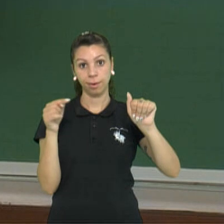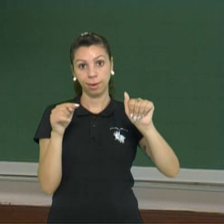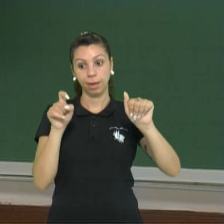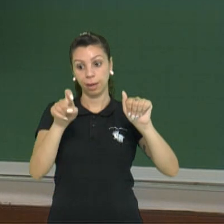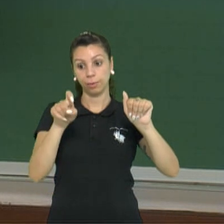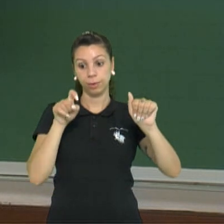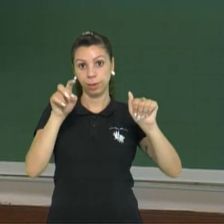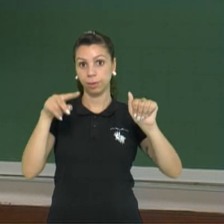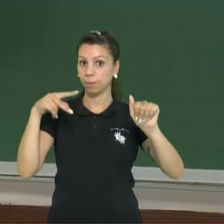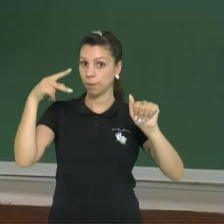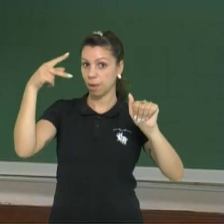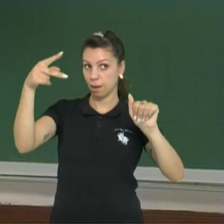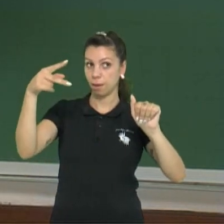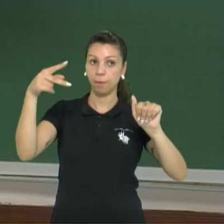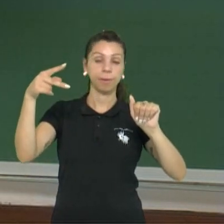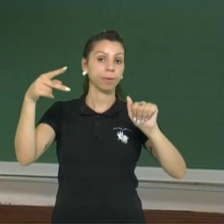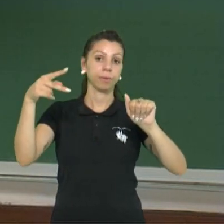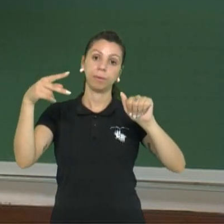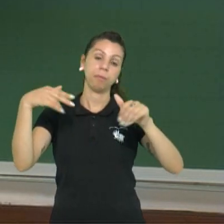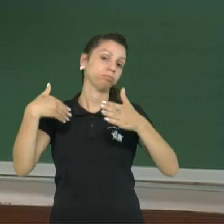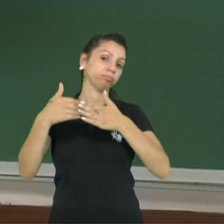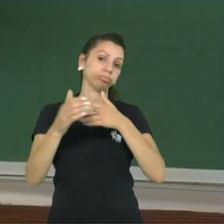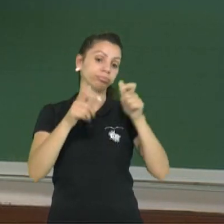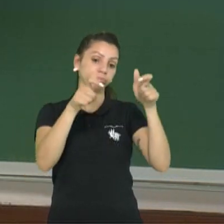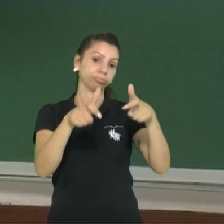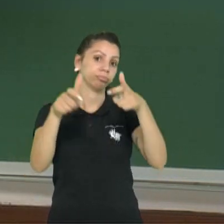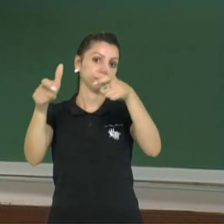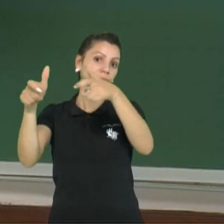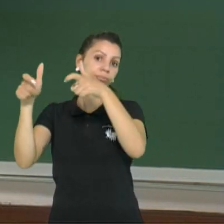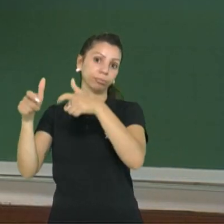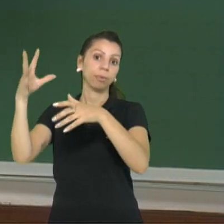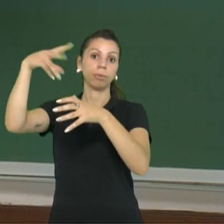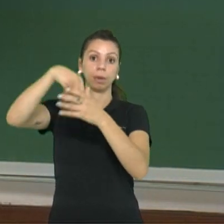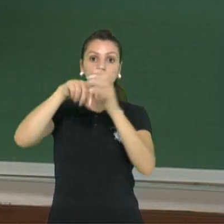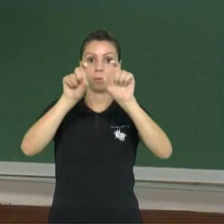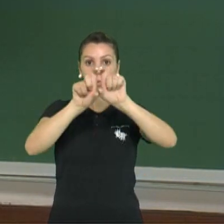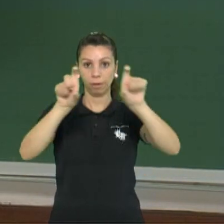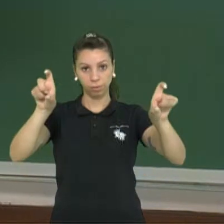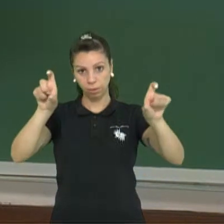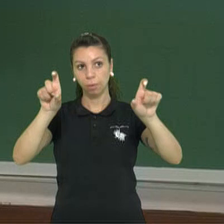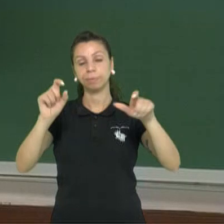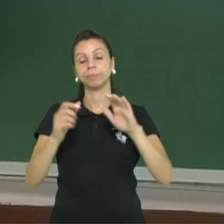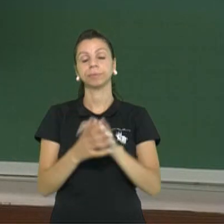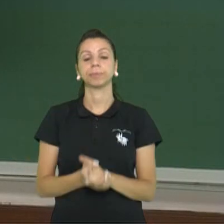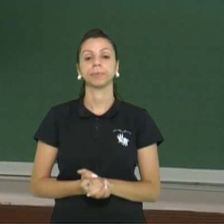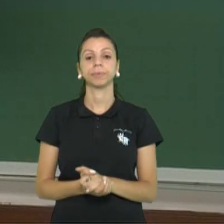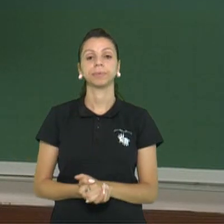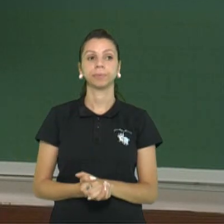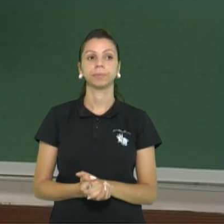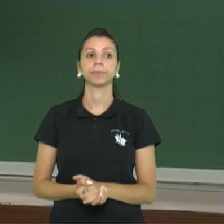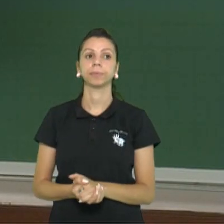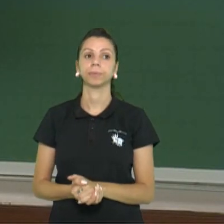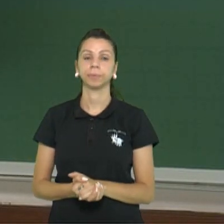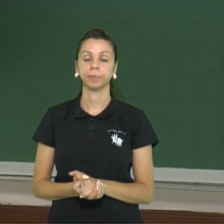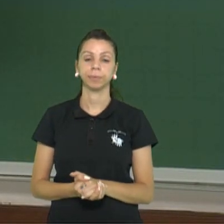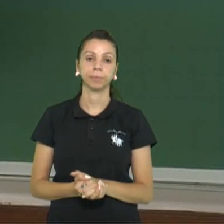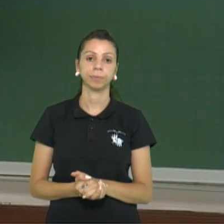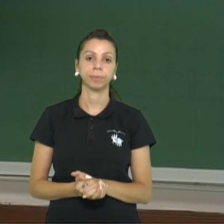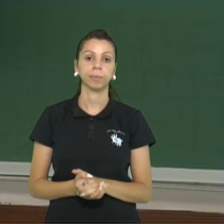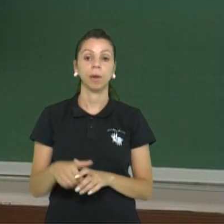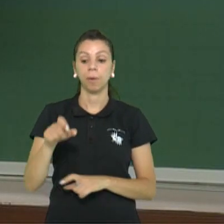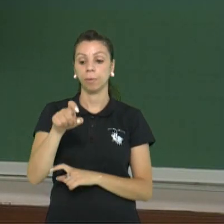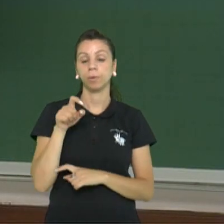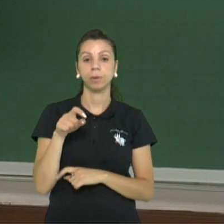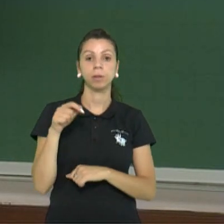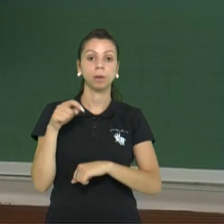quadrado, independente da posição desse termo dentro da função, tá bom? Como x é o tempo decorrido após